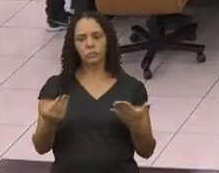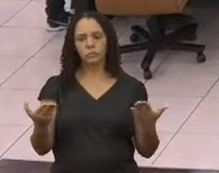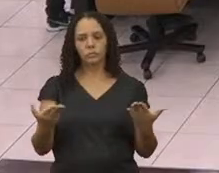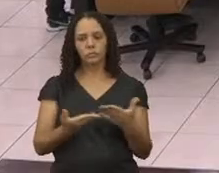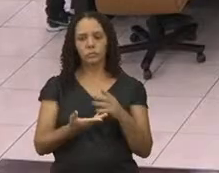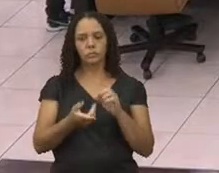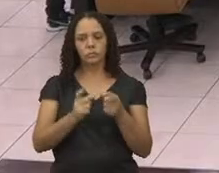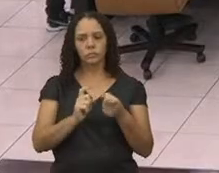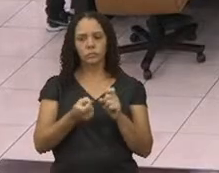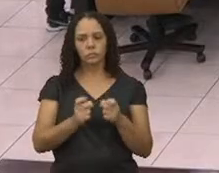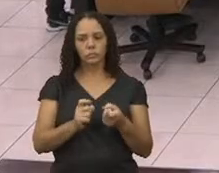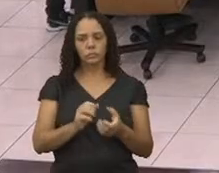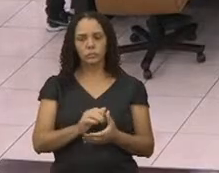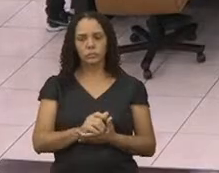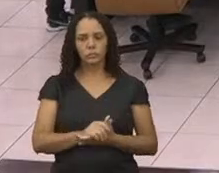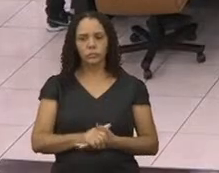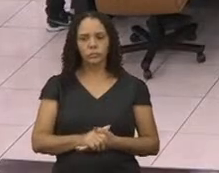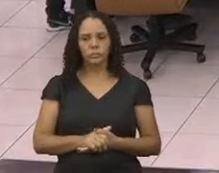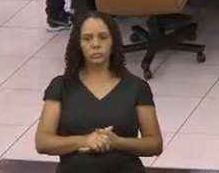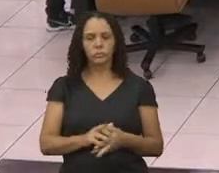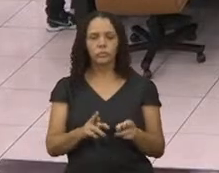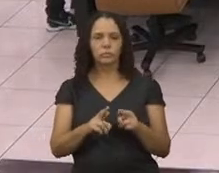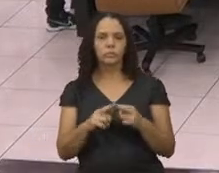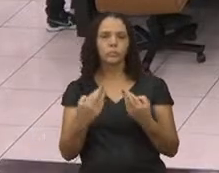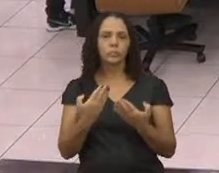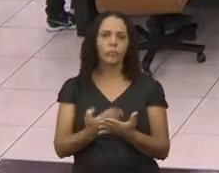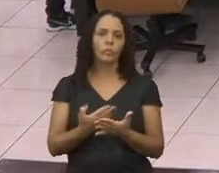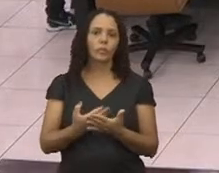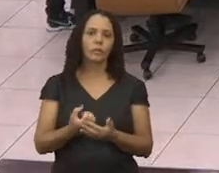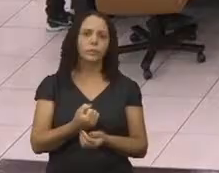esta sessão. Requerimento